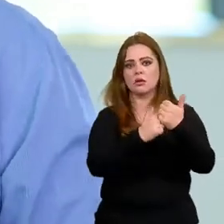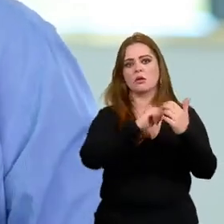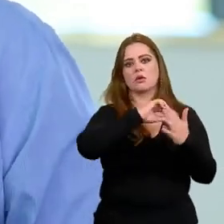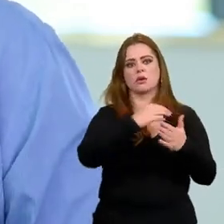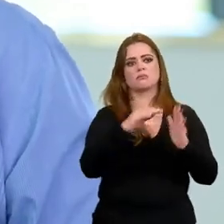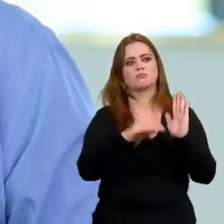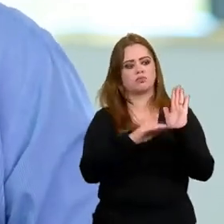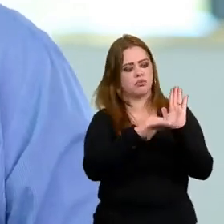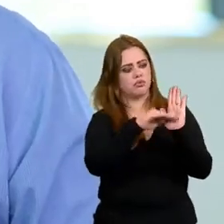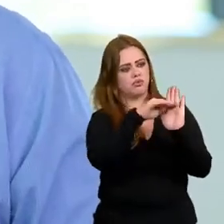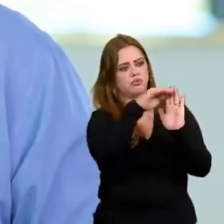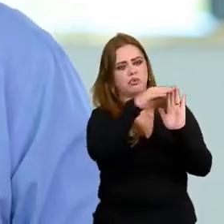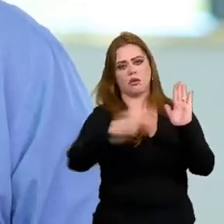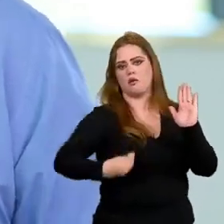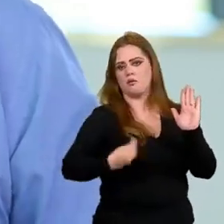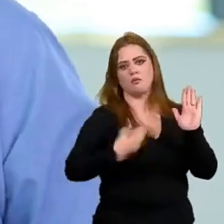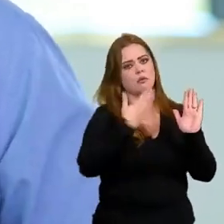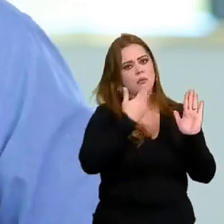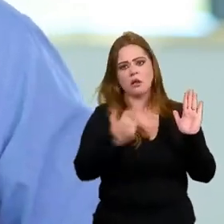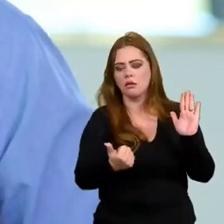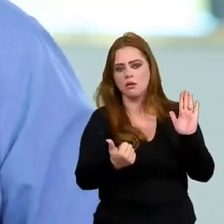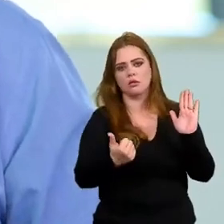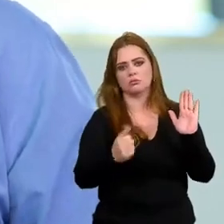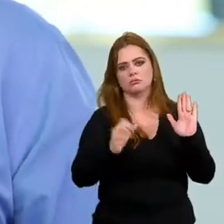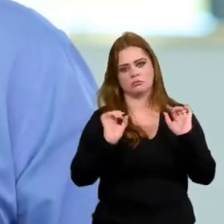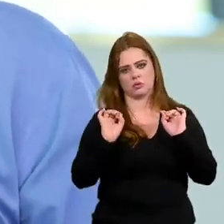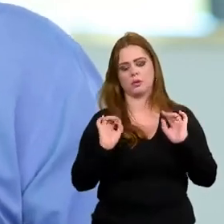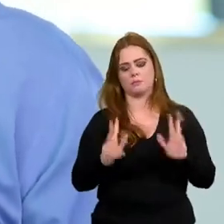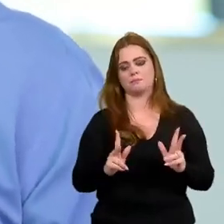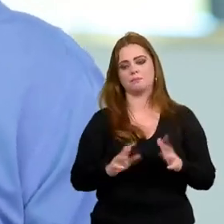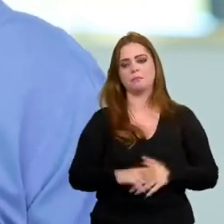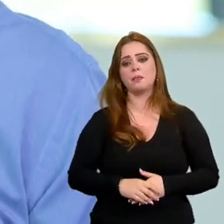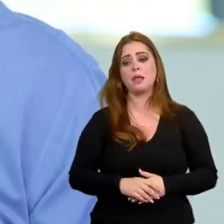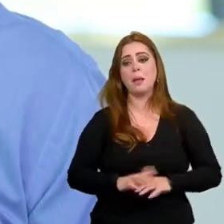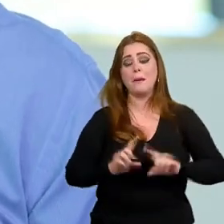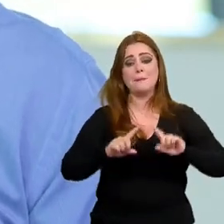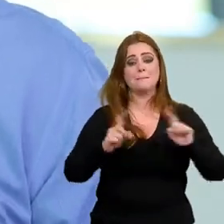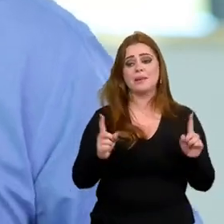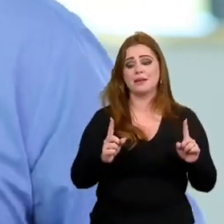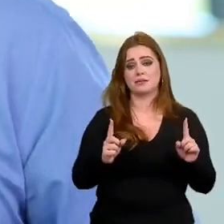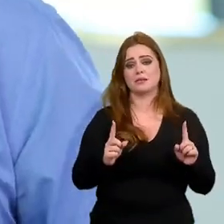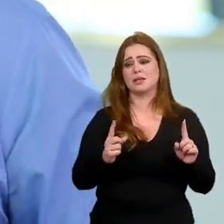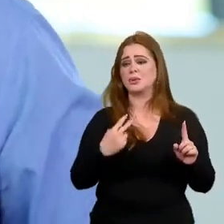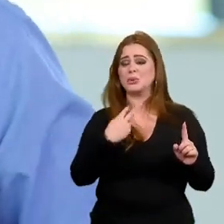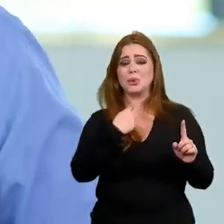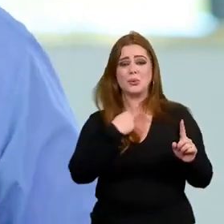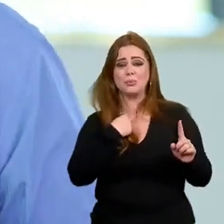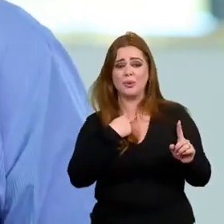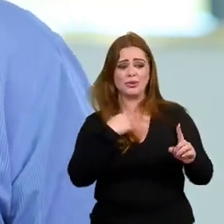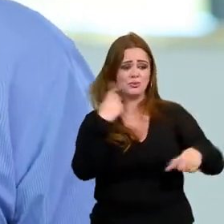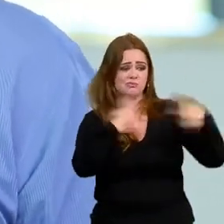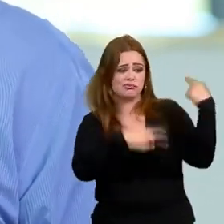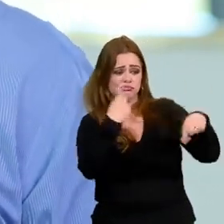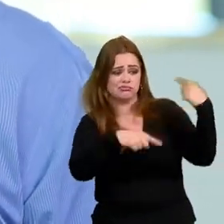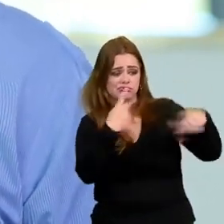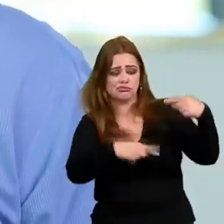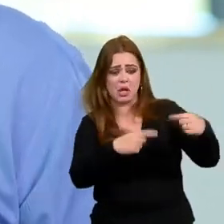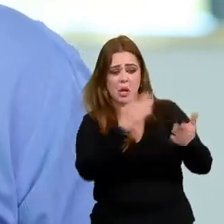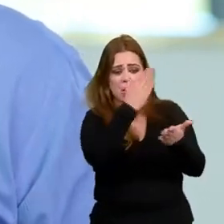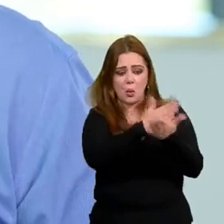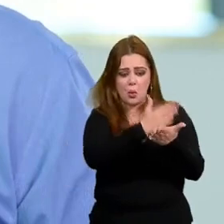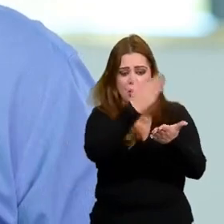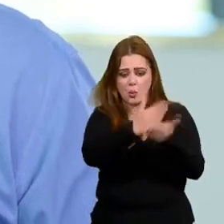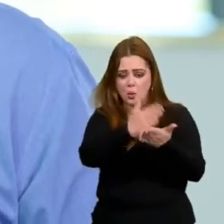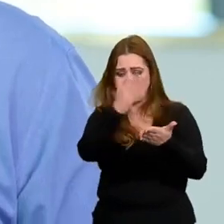Terra. Isso é ponto pacífico. Ora, mas a gente não pode discutir separadamente só a questão climática e não a questão